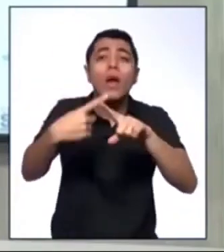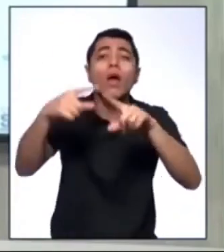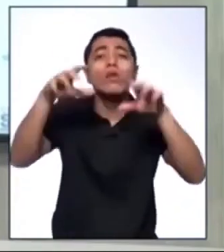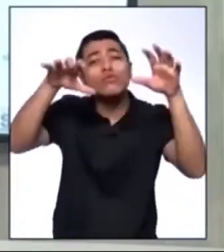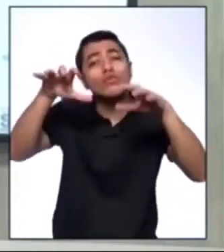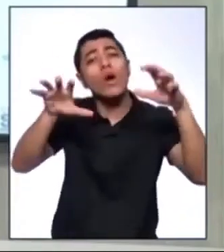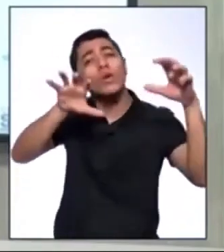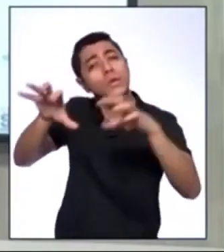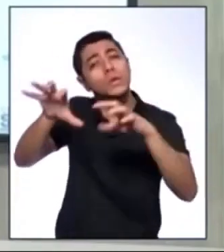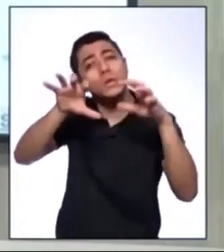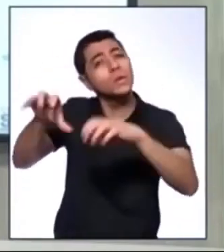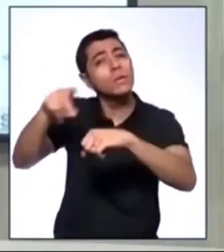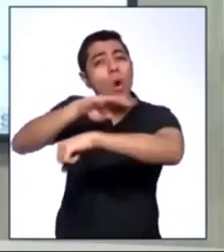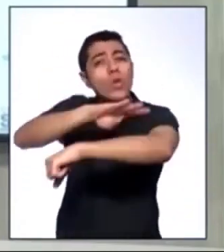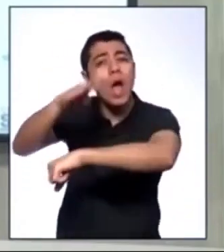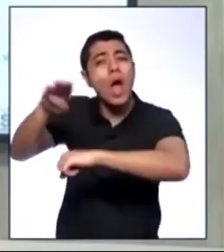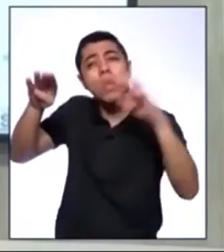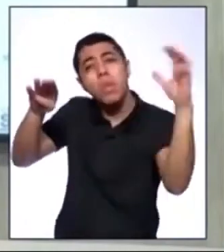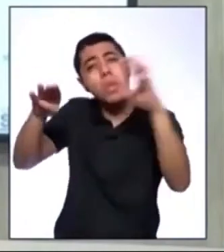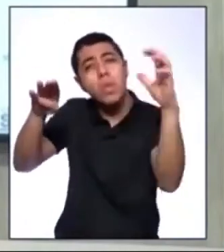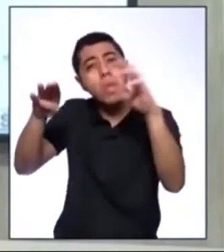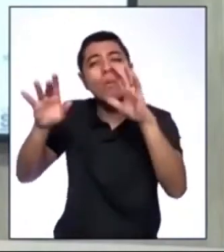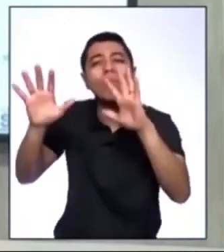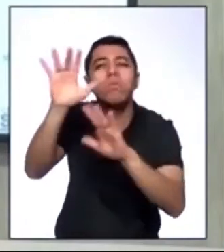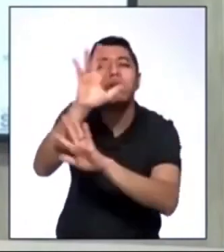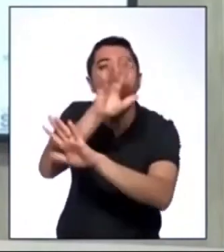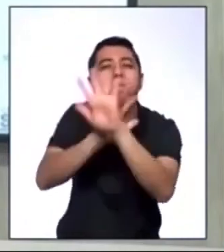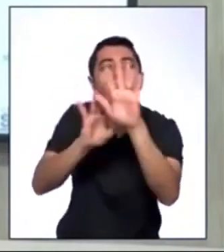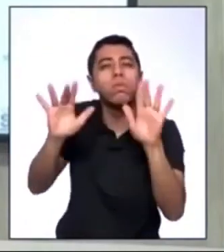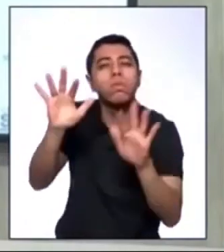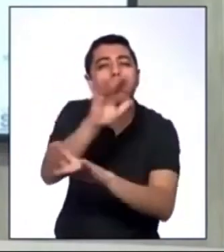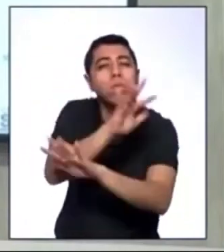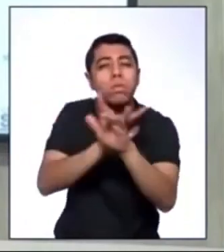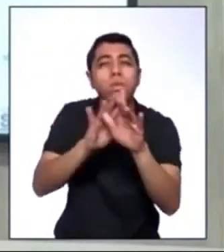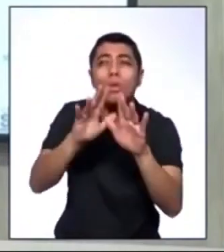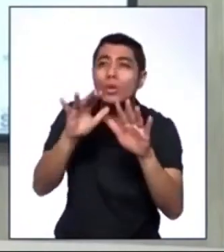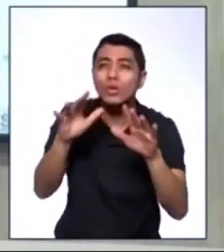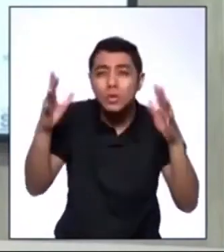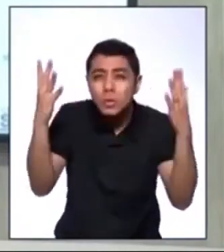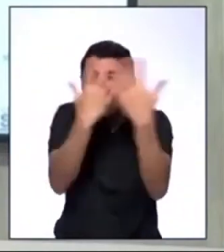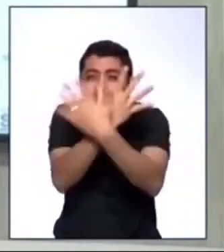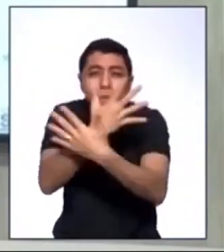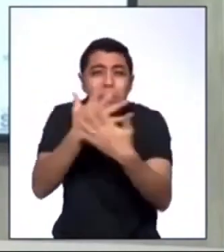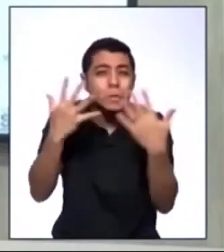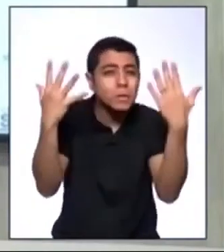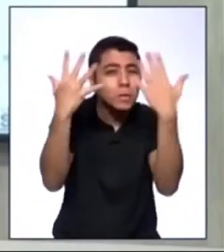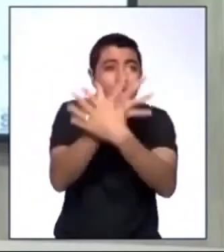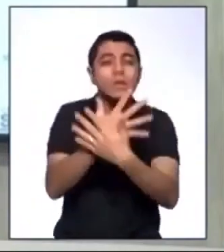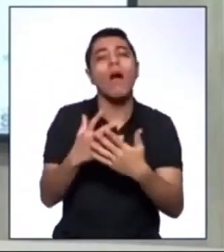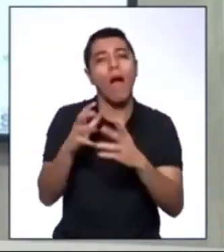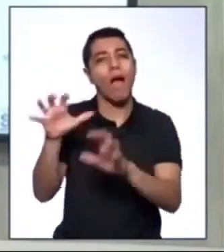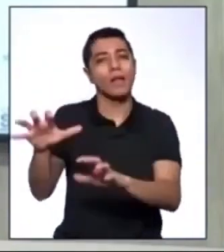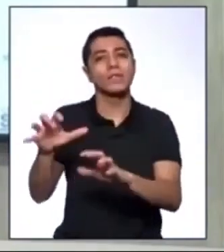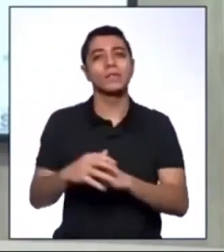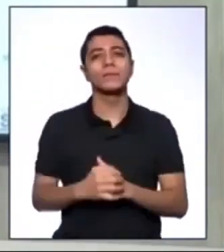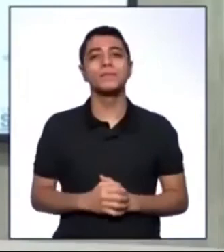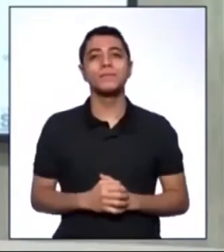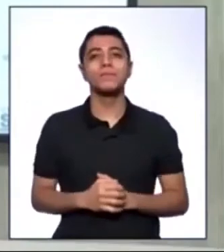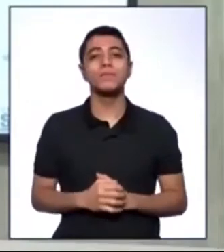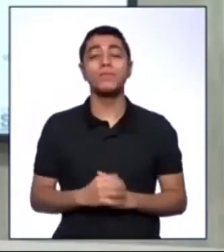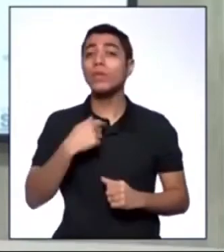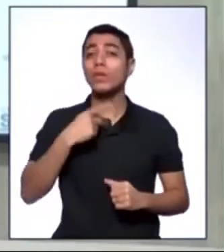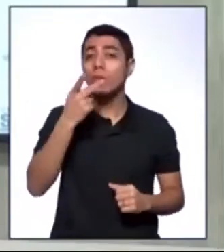né, nós temos a interação entre massas de ar. Então, eu diria que no estado de São Paulo, de modo geral, chove quando? Quando há